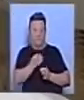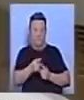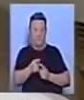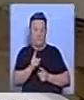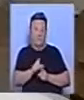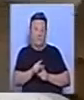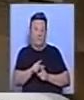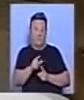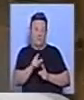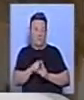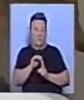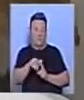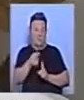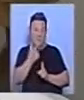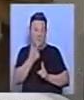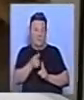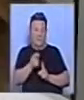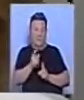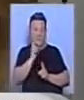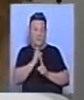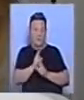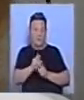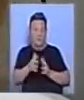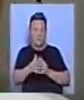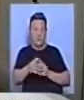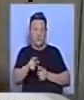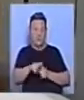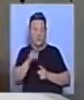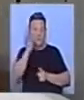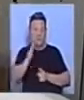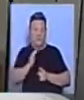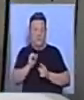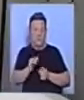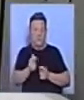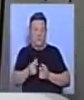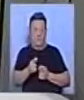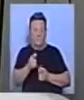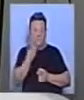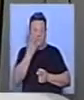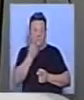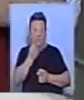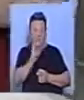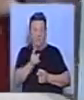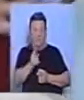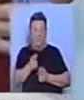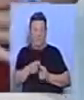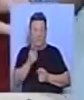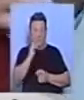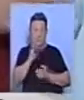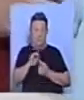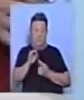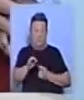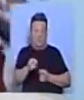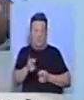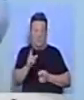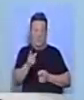determinava original e vamos dizer assim nesta estrutura notar que foi muito bem nesta neste pormenor que